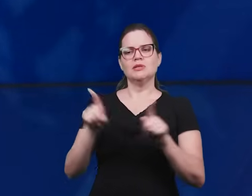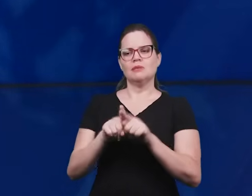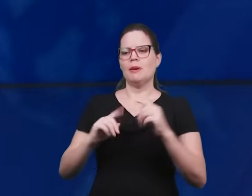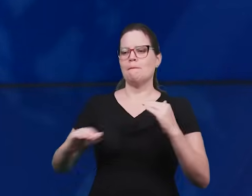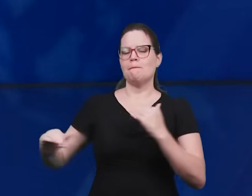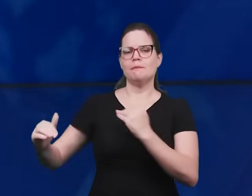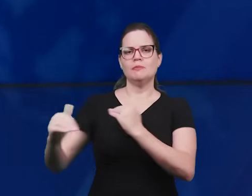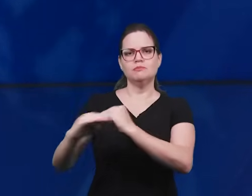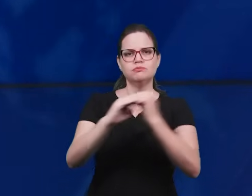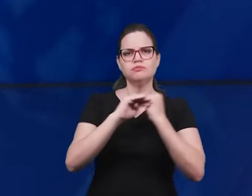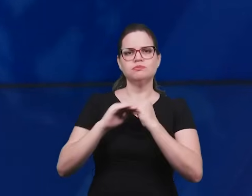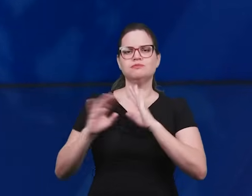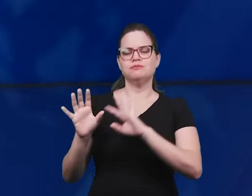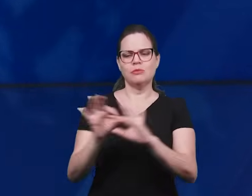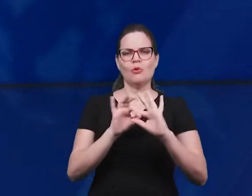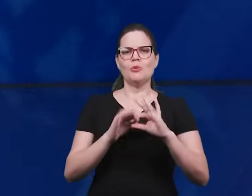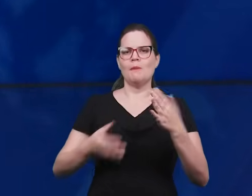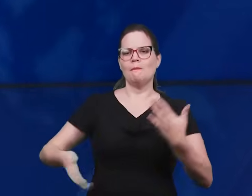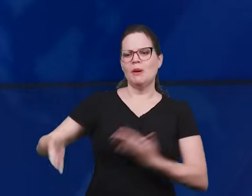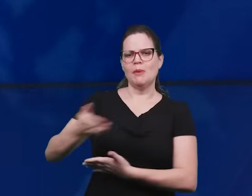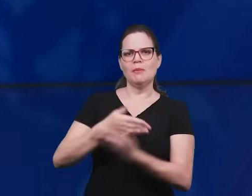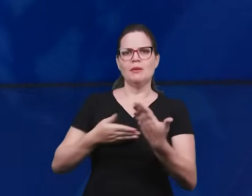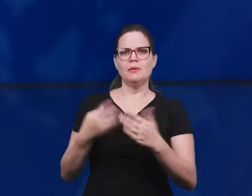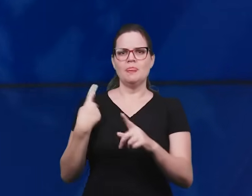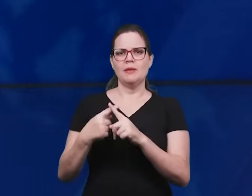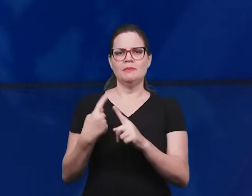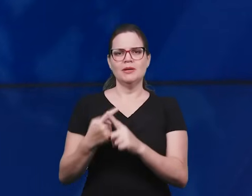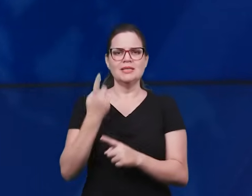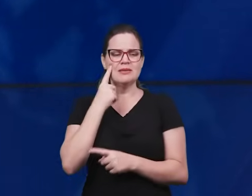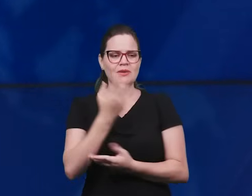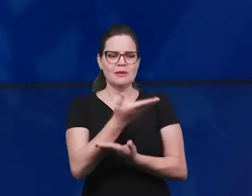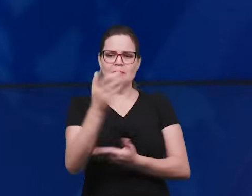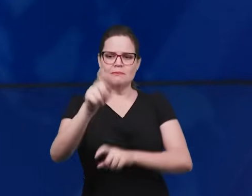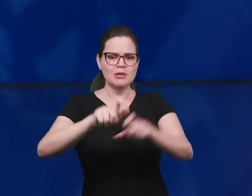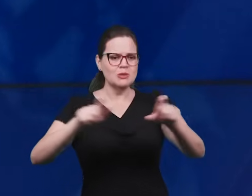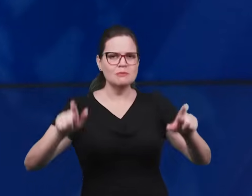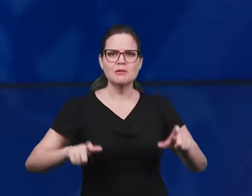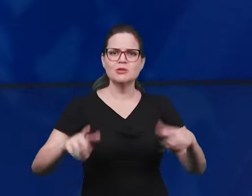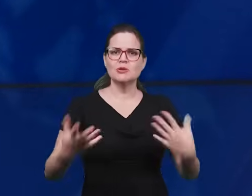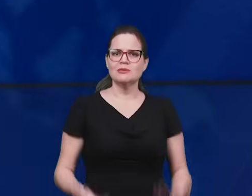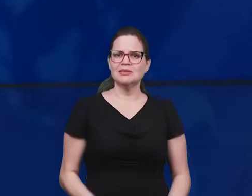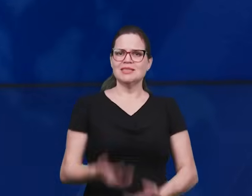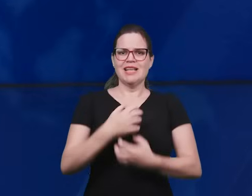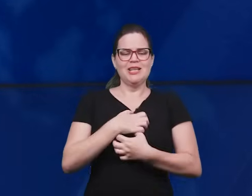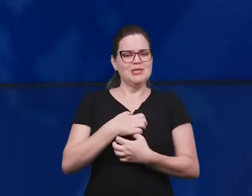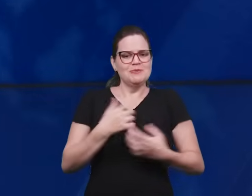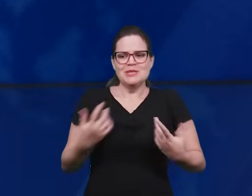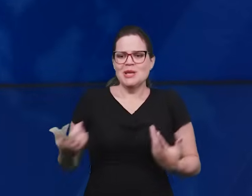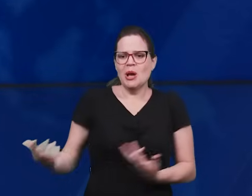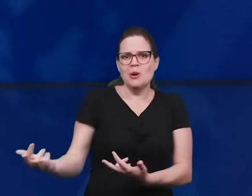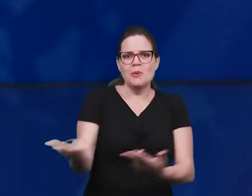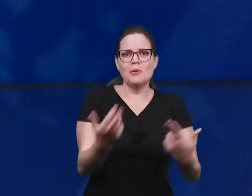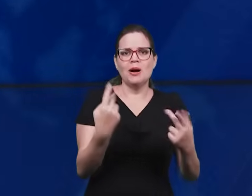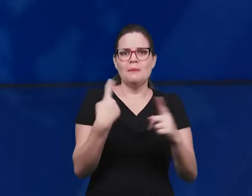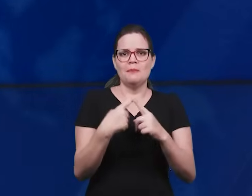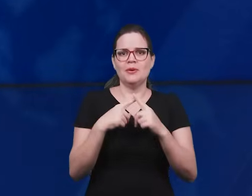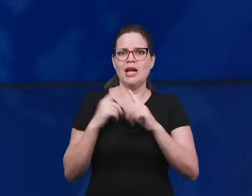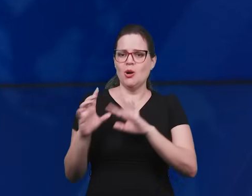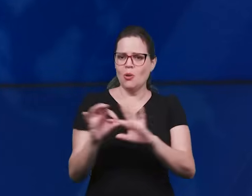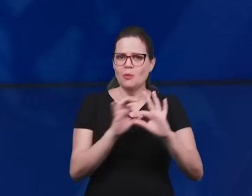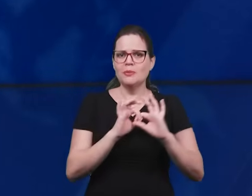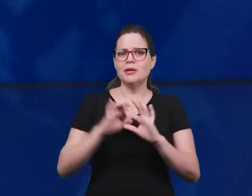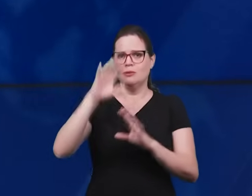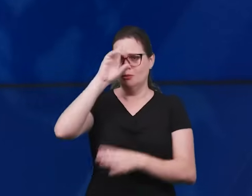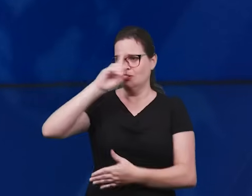compartilhar esta alegria com aqueles que nos são próximos. A comunhão com Deus nos faz ter comunhão também uns com